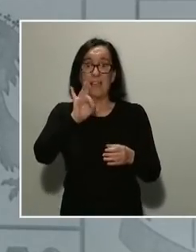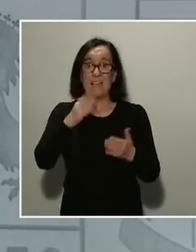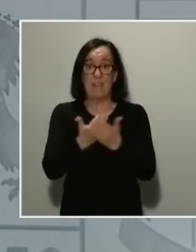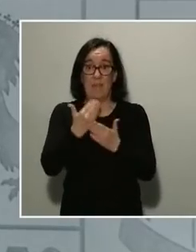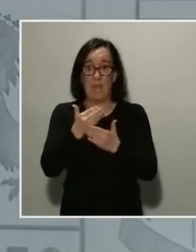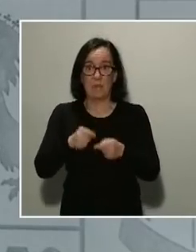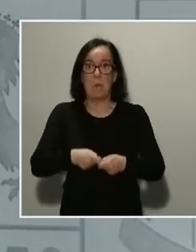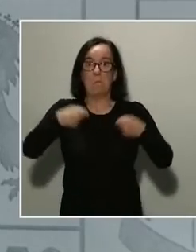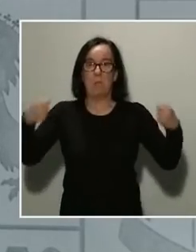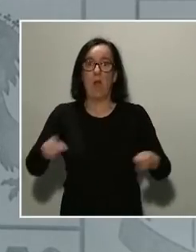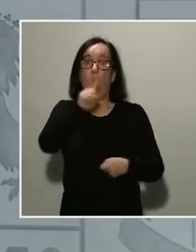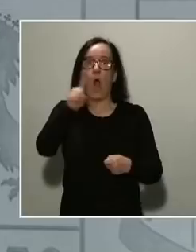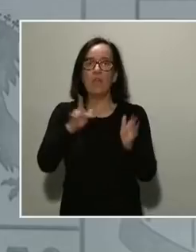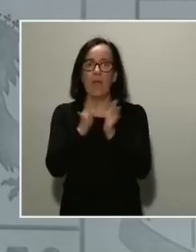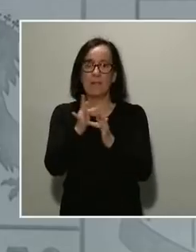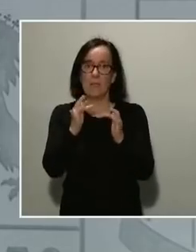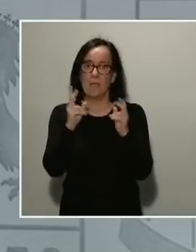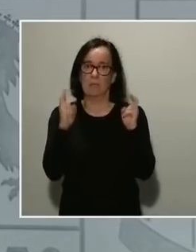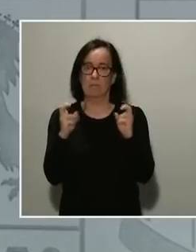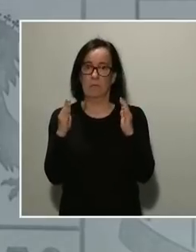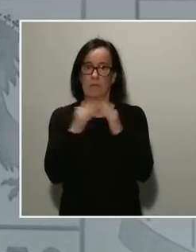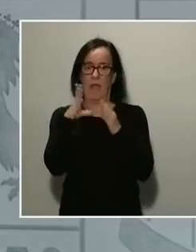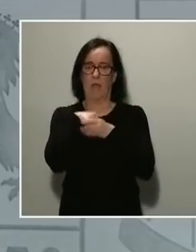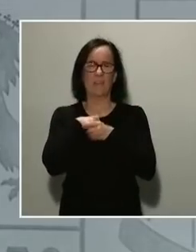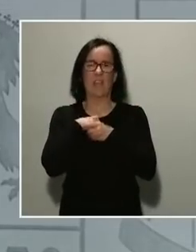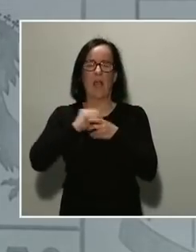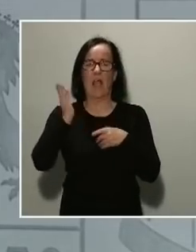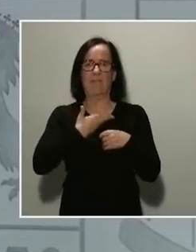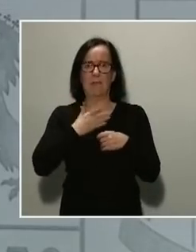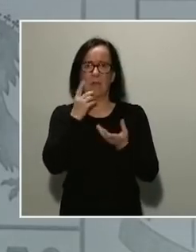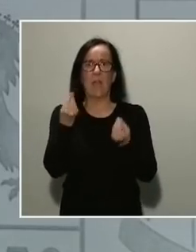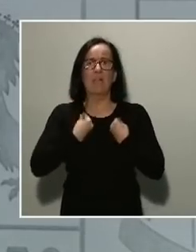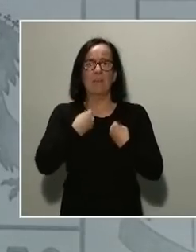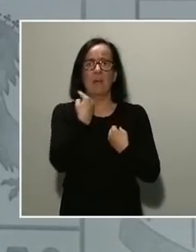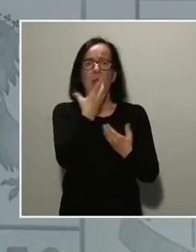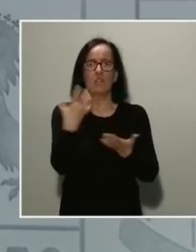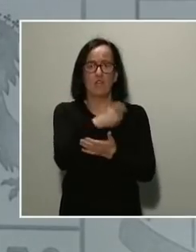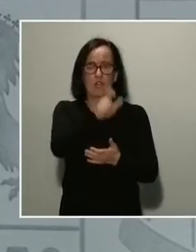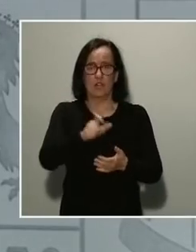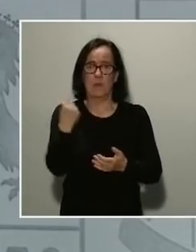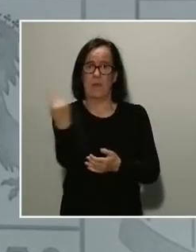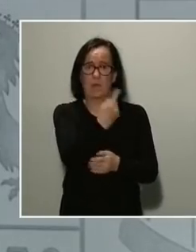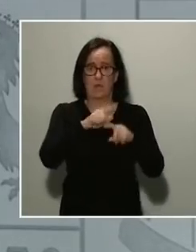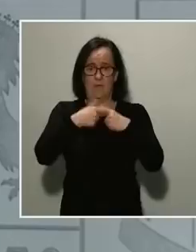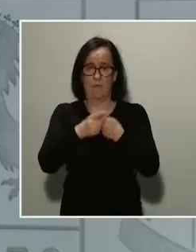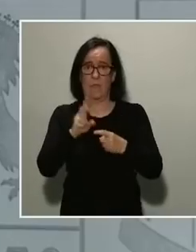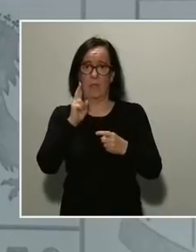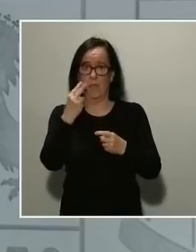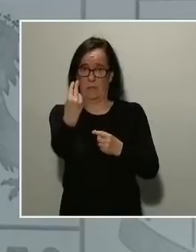pessoas mas lembrou que os especialistas concordam que é uma medida eficaz na luta contra o coronavírus